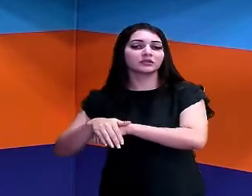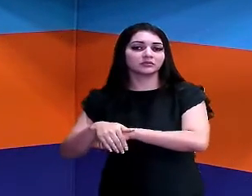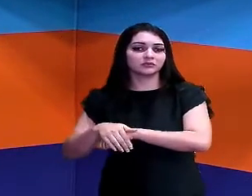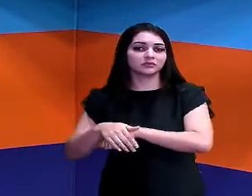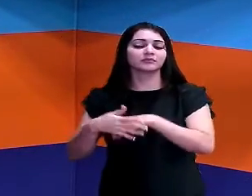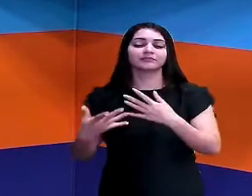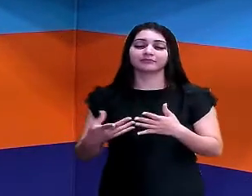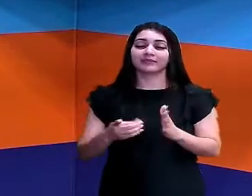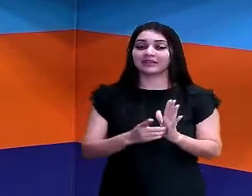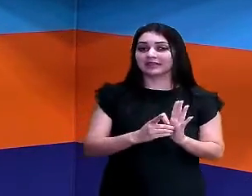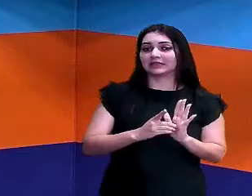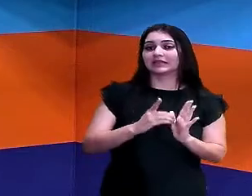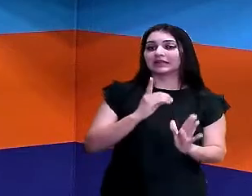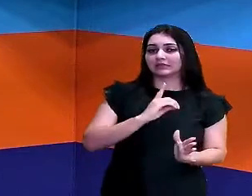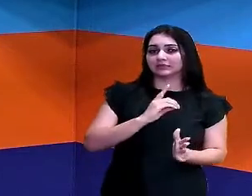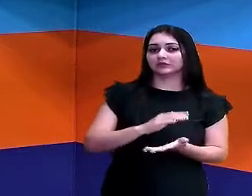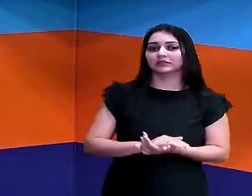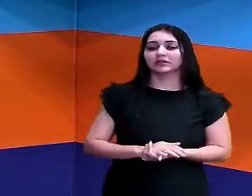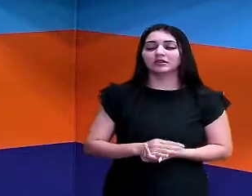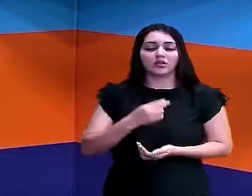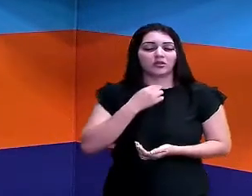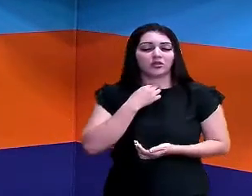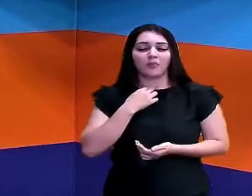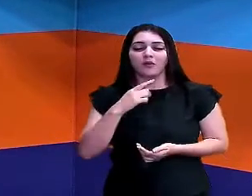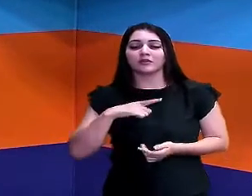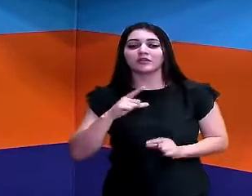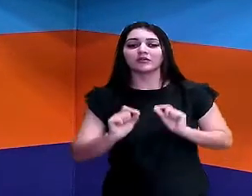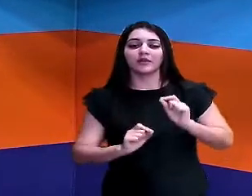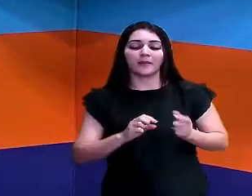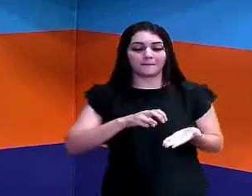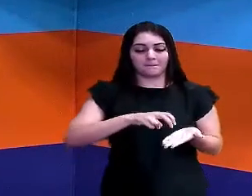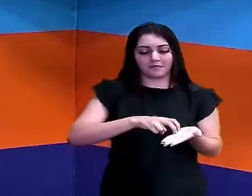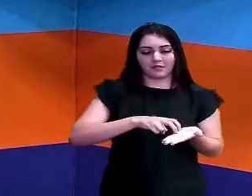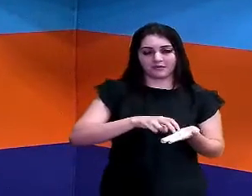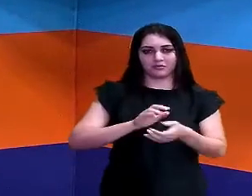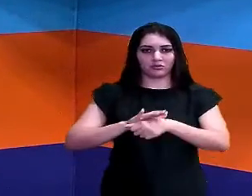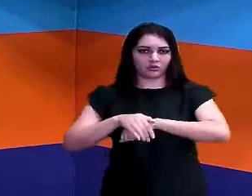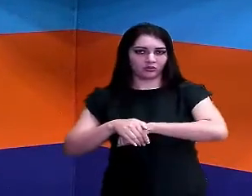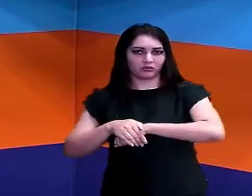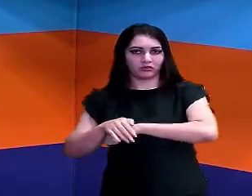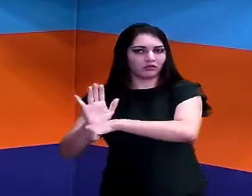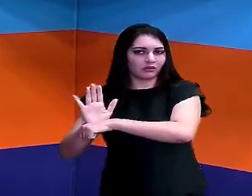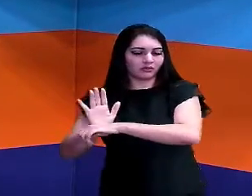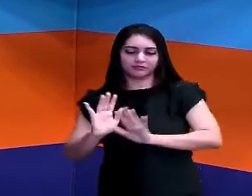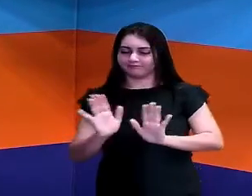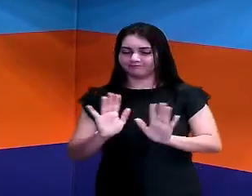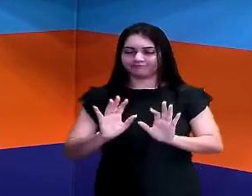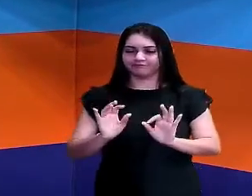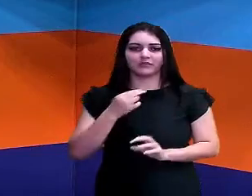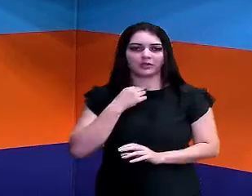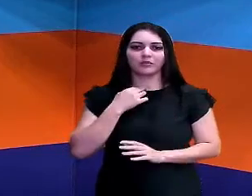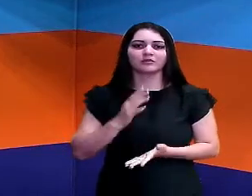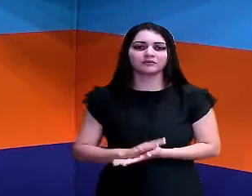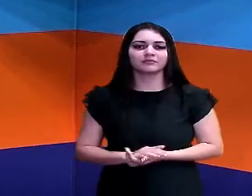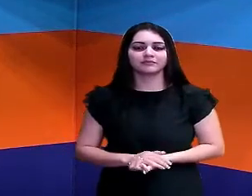vem antes, né? Eu não posso ter manhã, noite e tarde. Eu não posso,